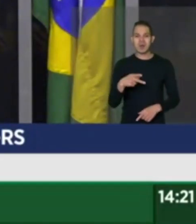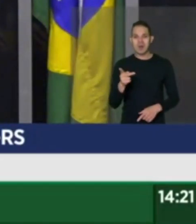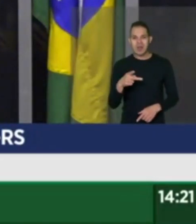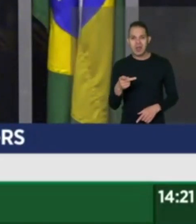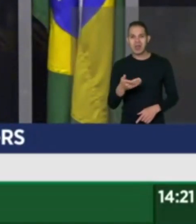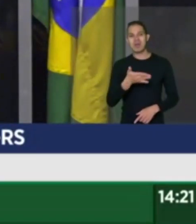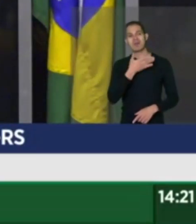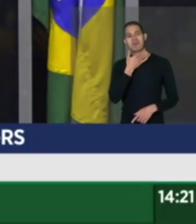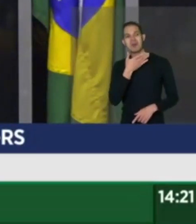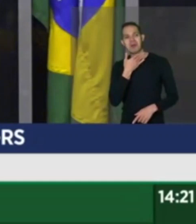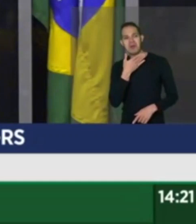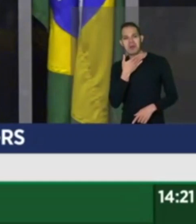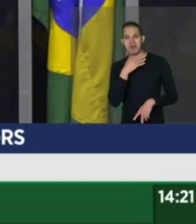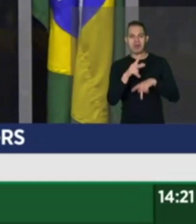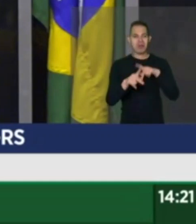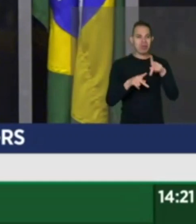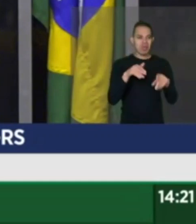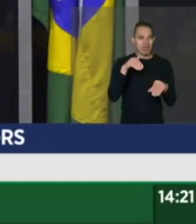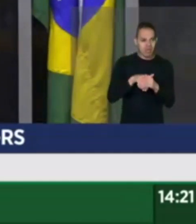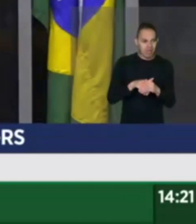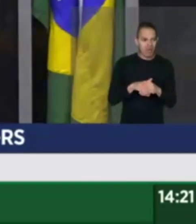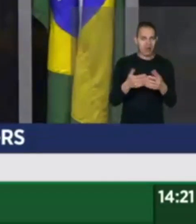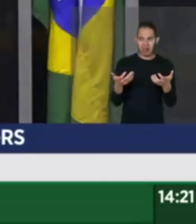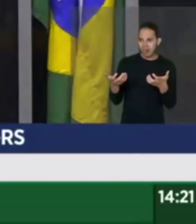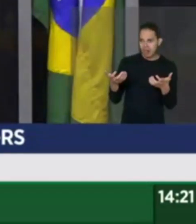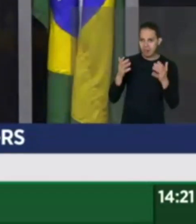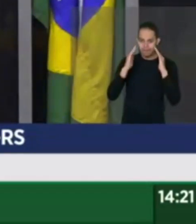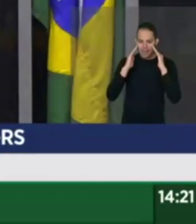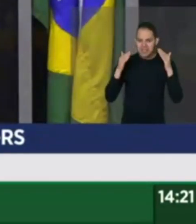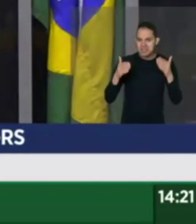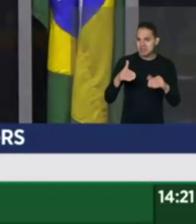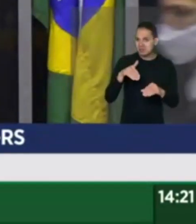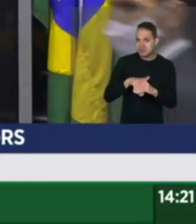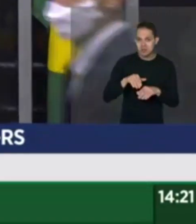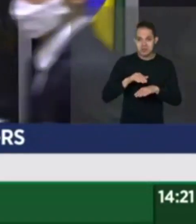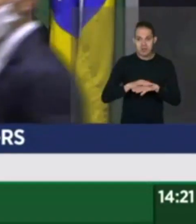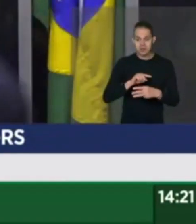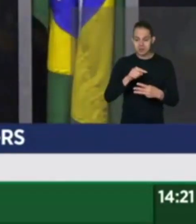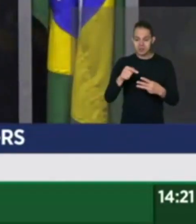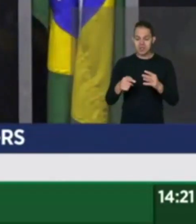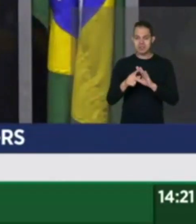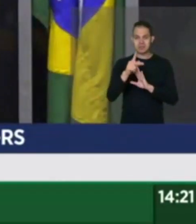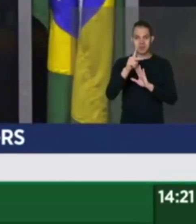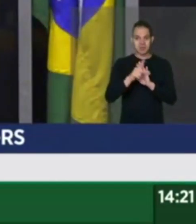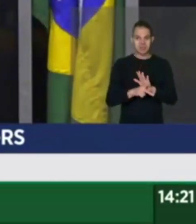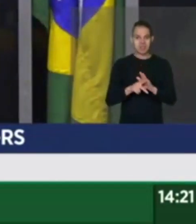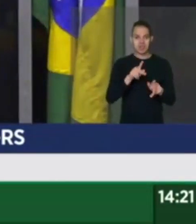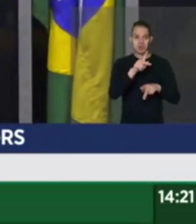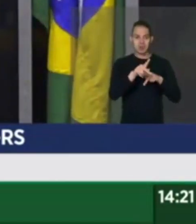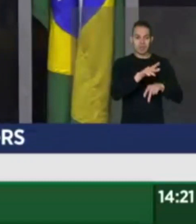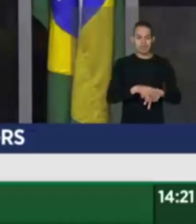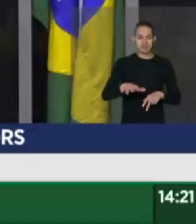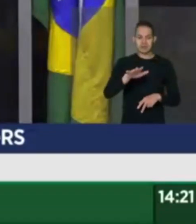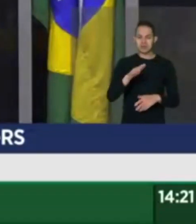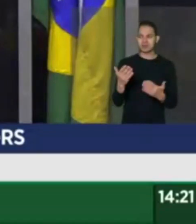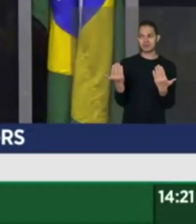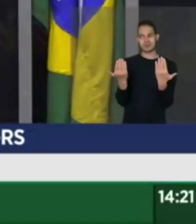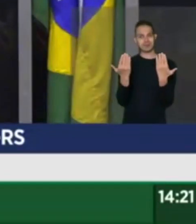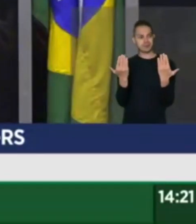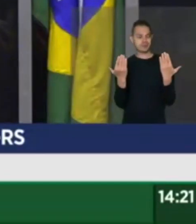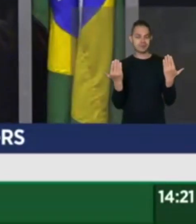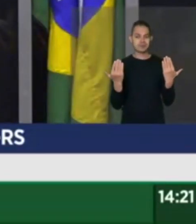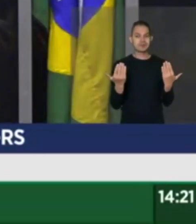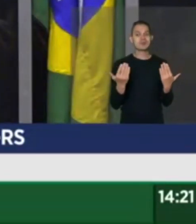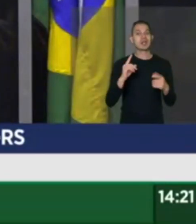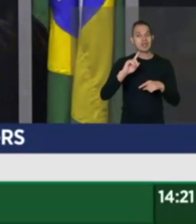populismo. Estes três projetos já estão sendo mal vistos lá fora pela população. E a fatura eleitoral será